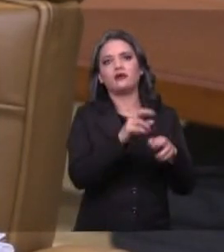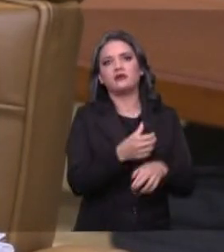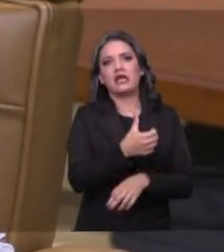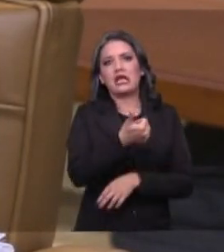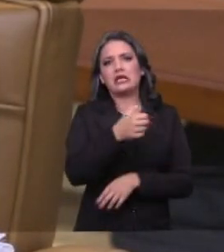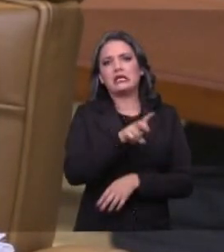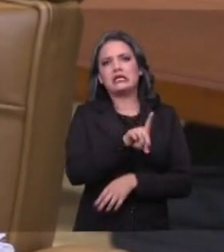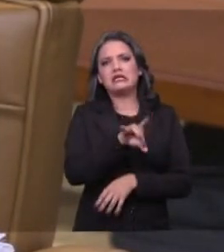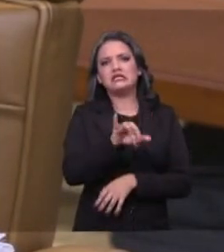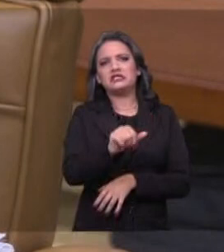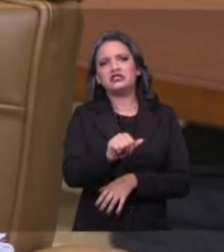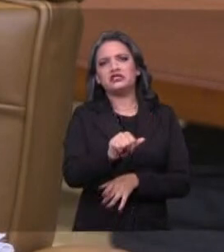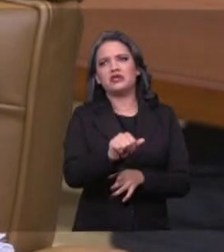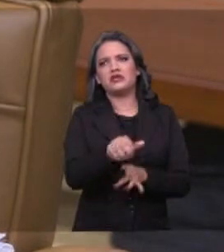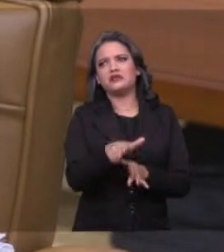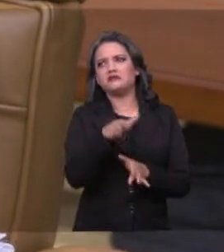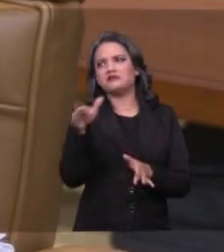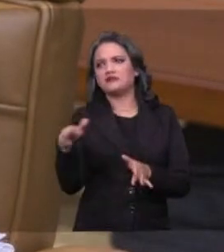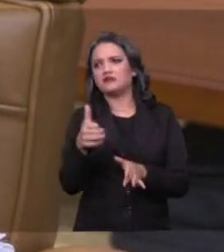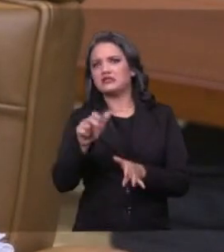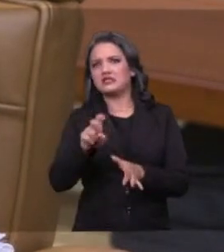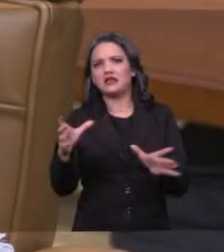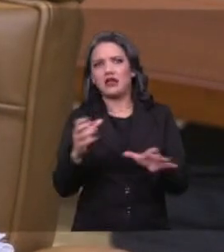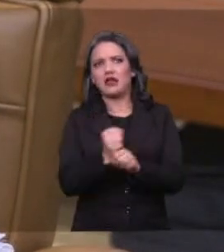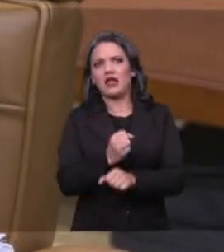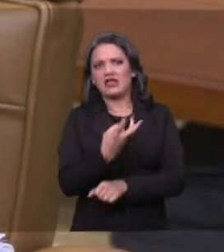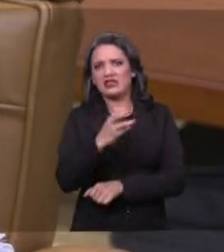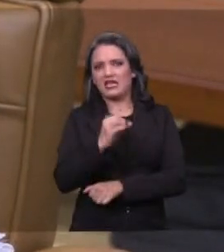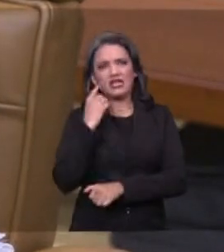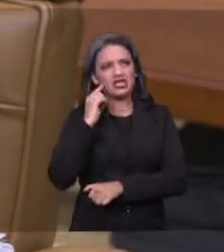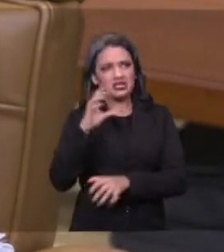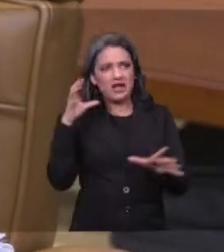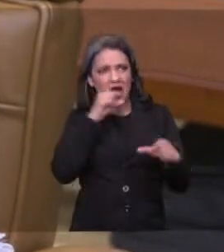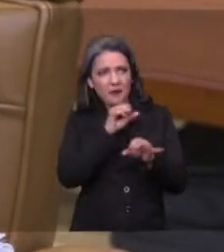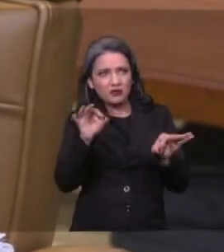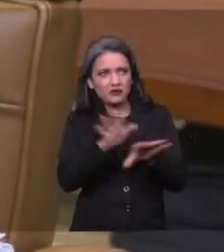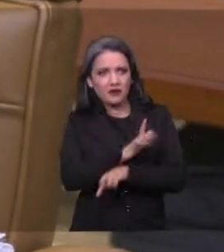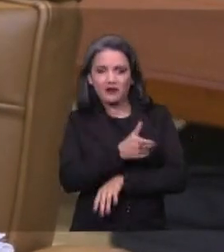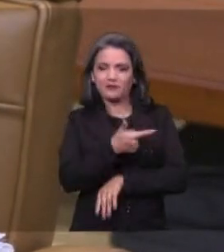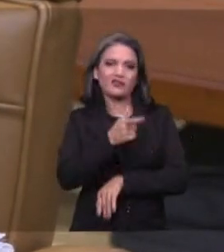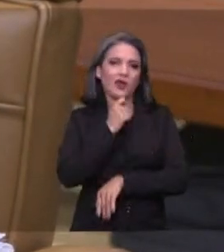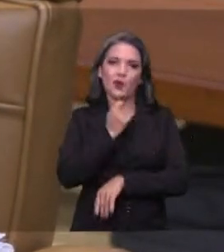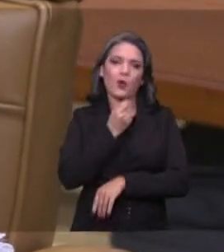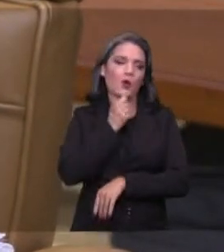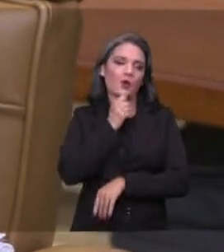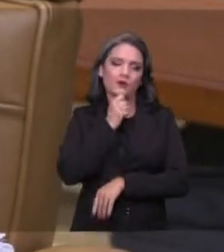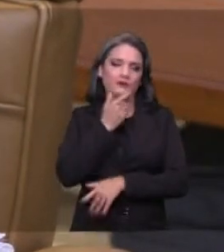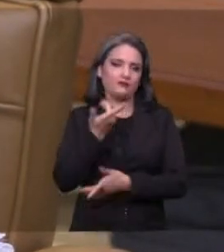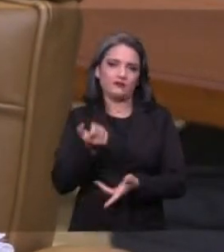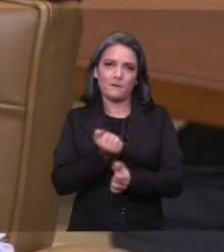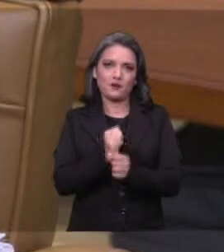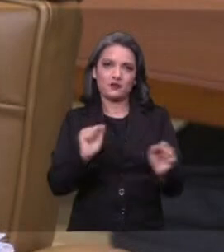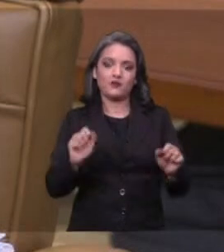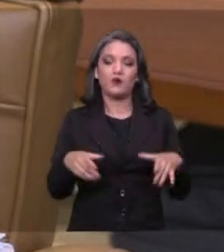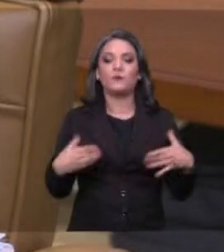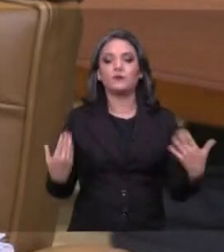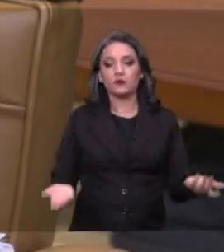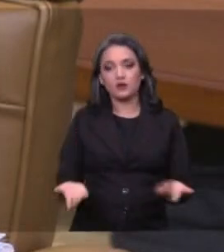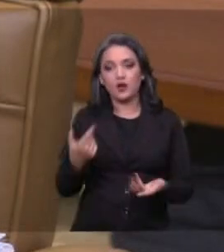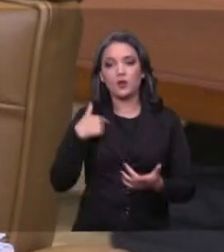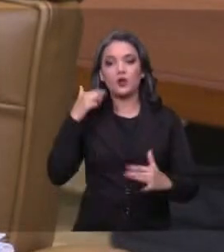dias, numa prorrogação de 15 dias. Então, eu acompanho o eminente ministro, o relator, que deu uma